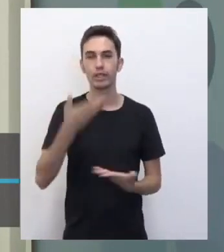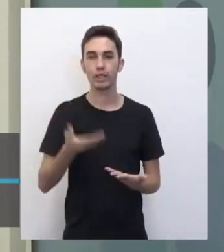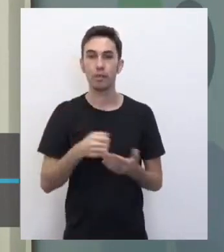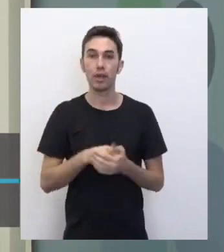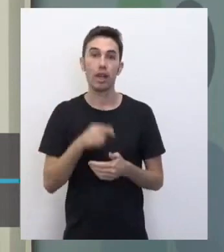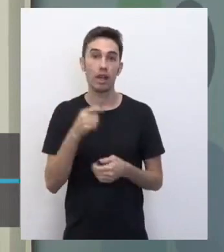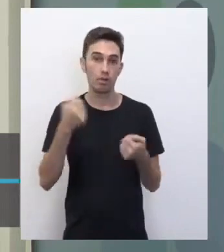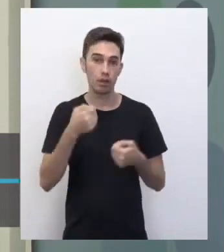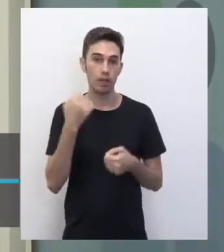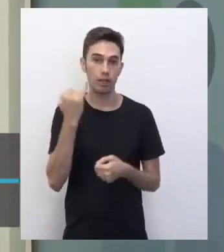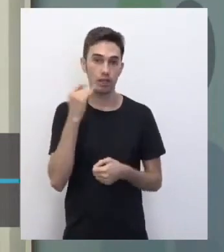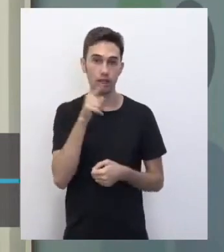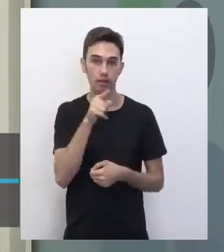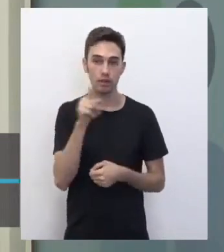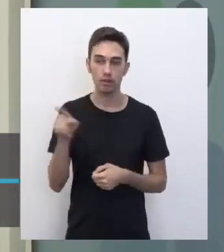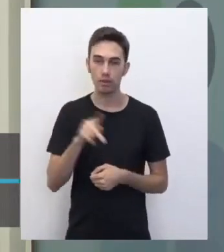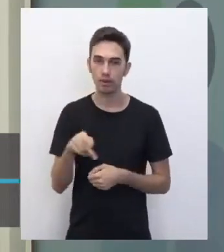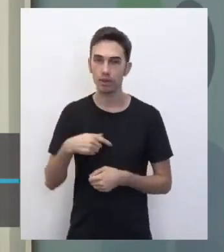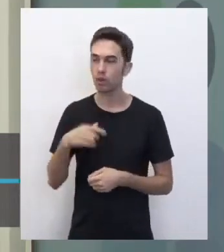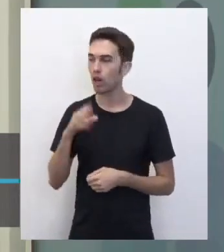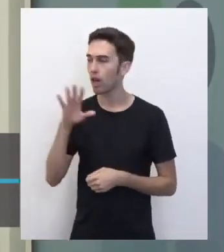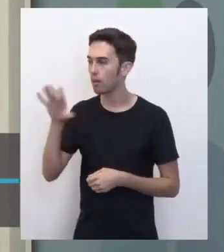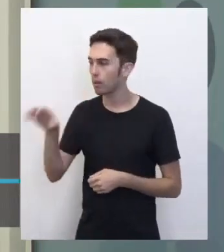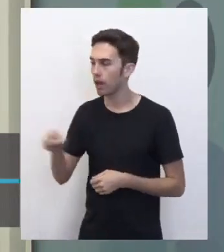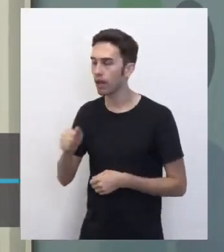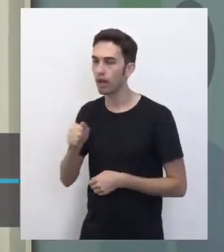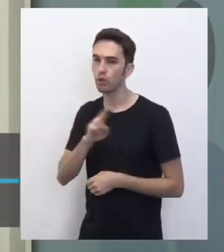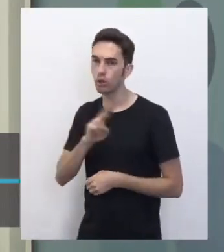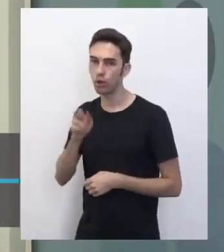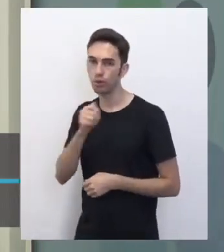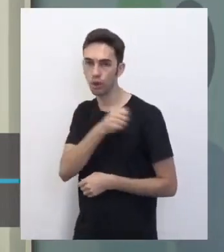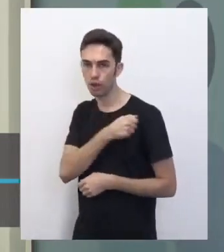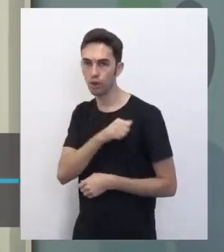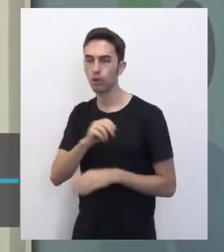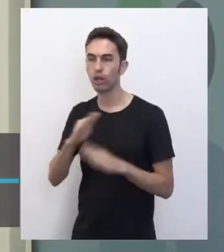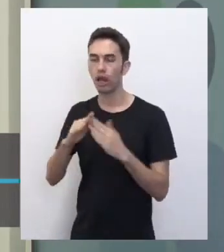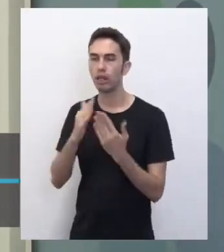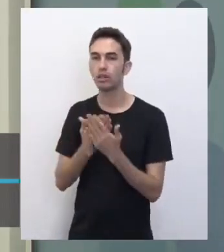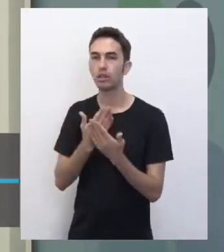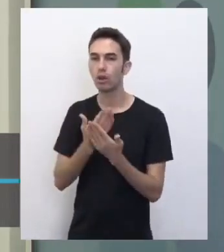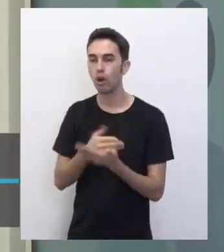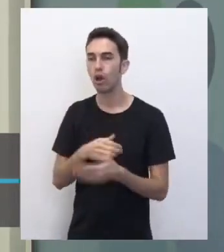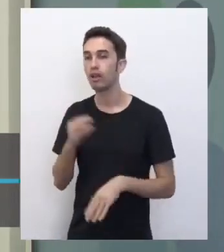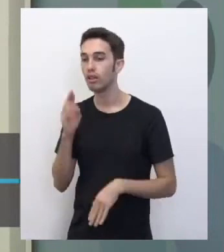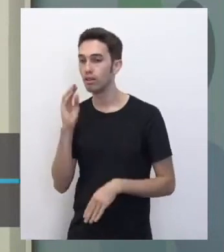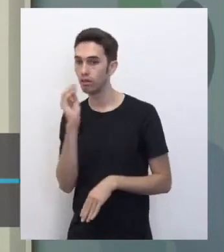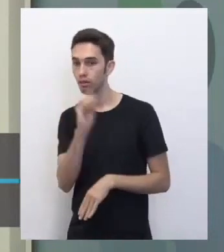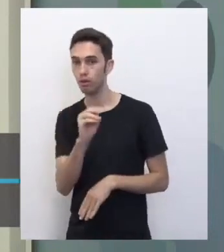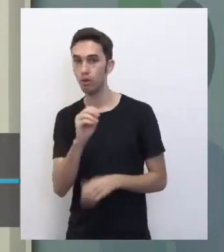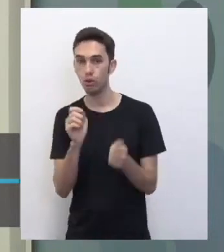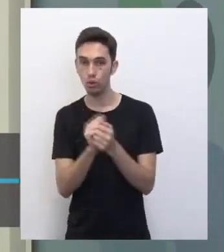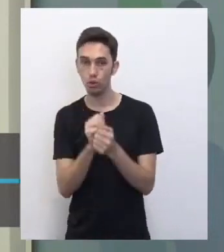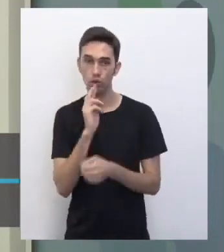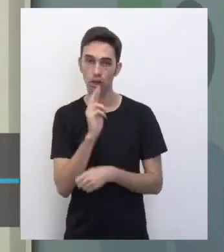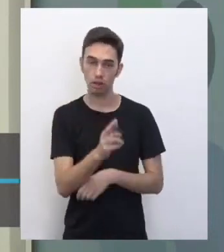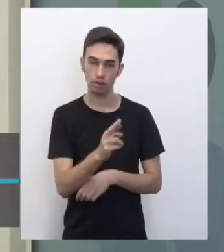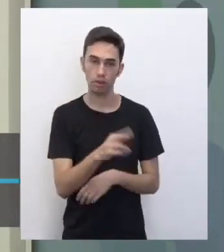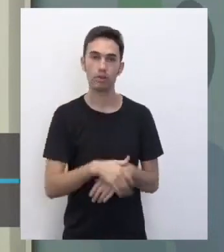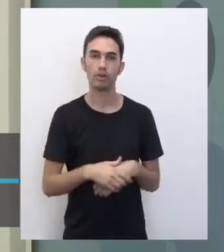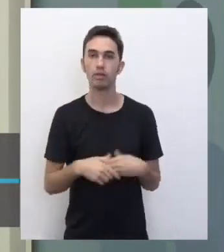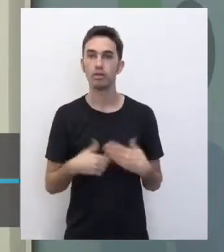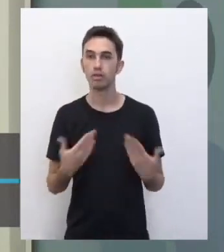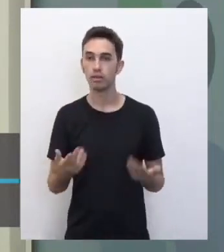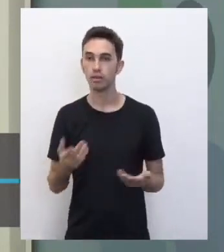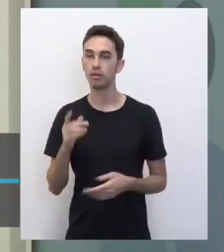condições, que você nos diga qual o nome do seu aluno, se possível, de qual escola você está falando, junto com a sua resposta. Então, olha, o